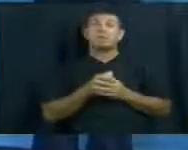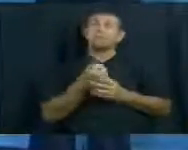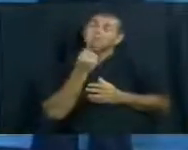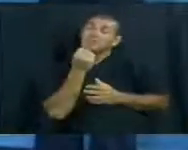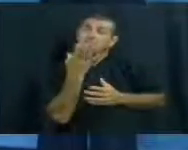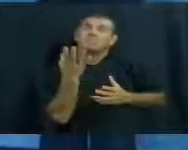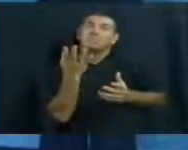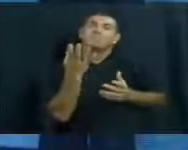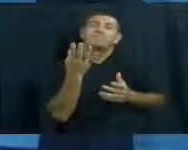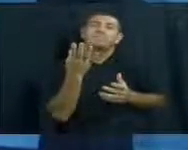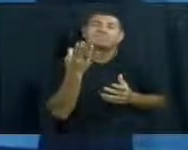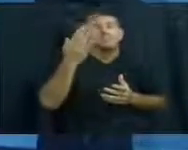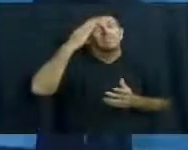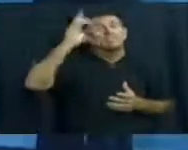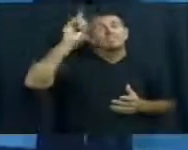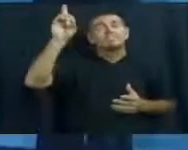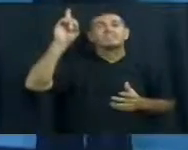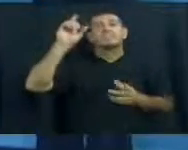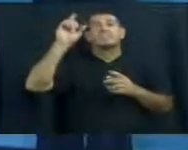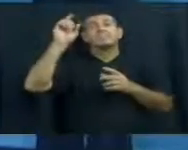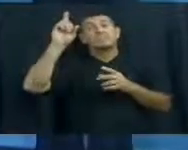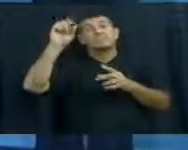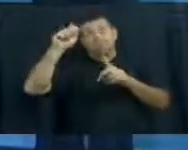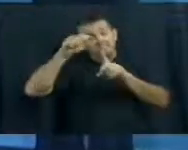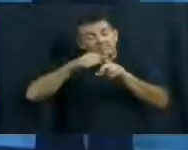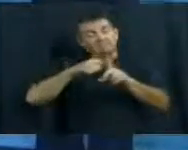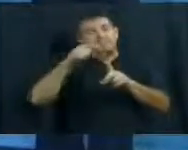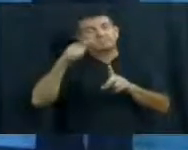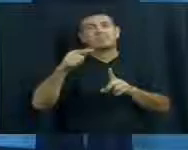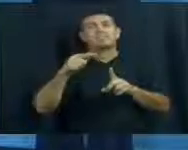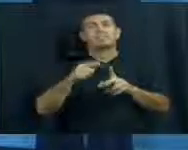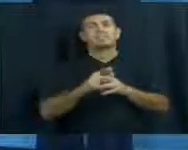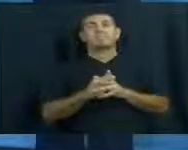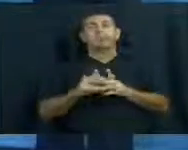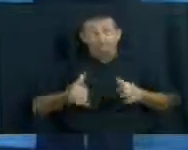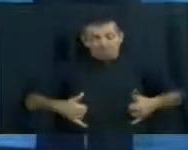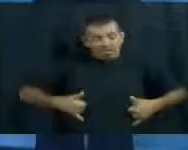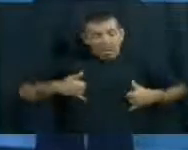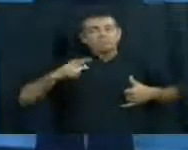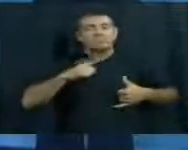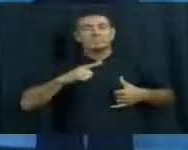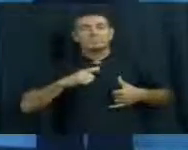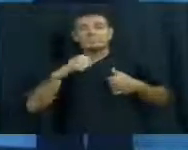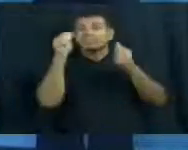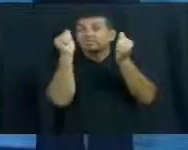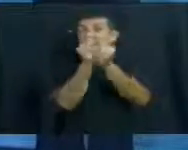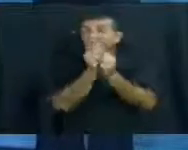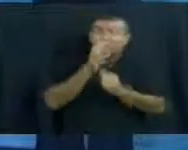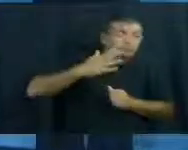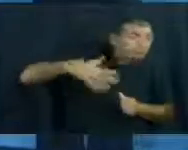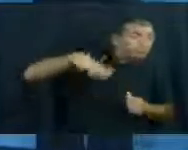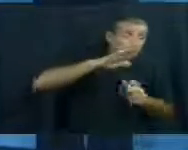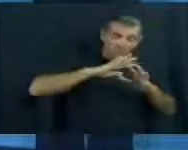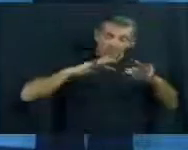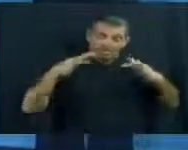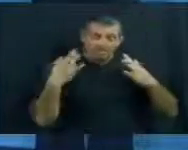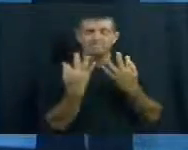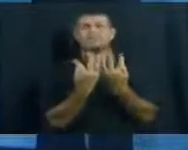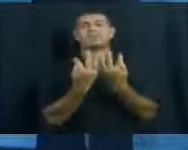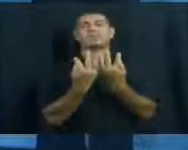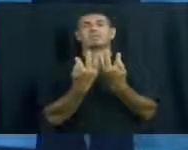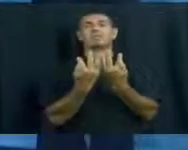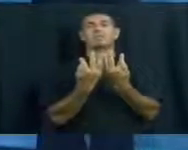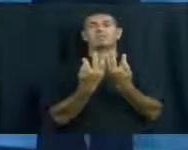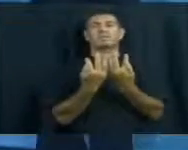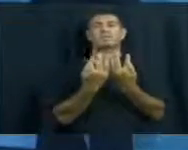Deus, nesses 7 meses, a gente tem conseguido fazer isso e eu tenho muito orgulho de fazer parte dessa família que é